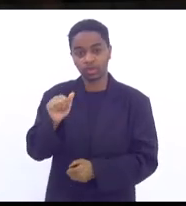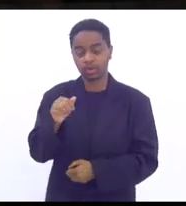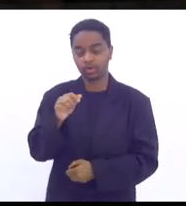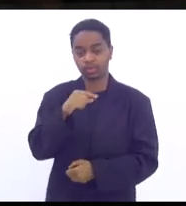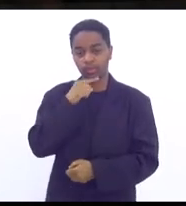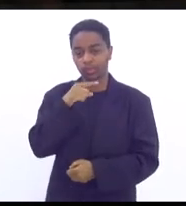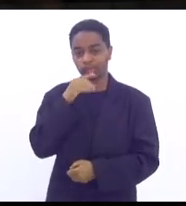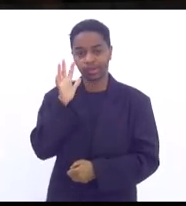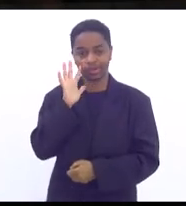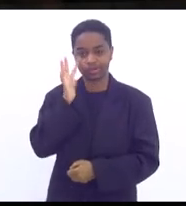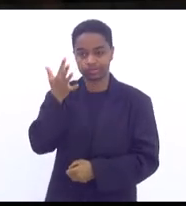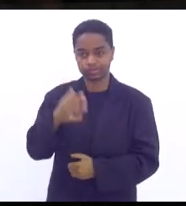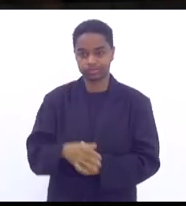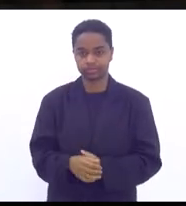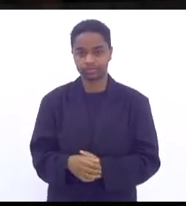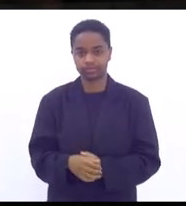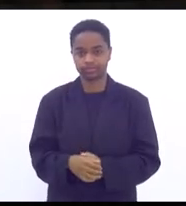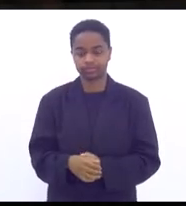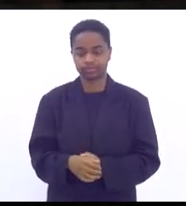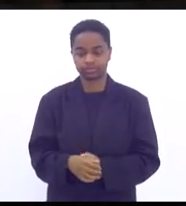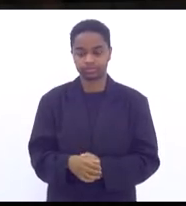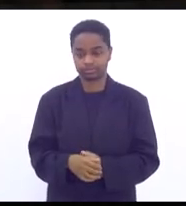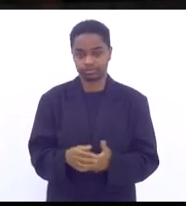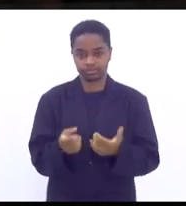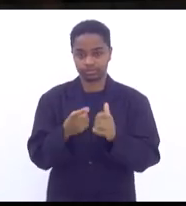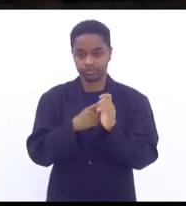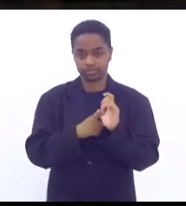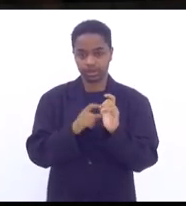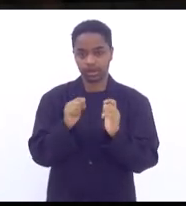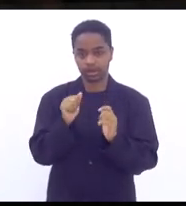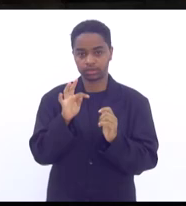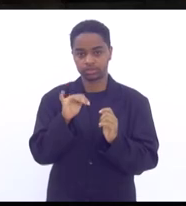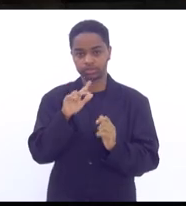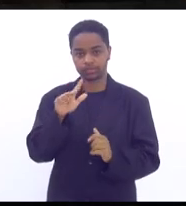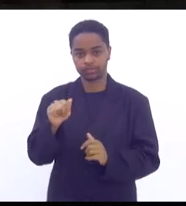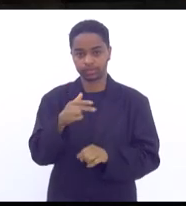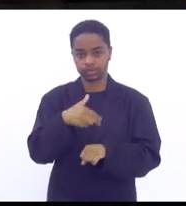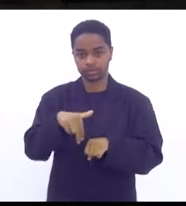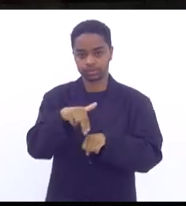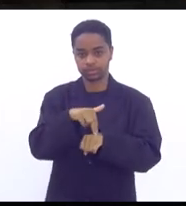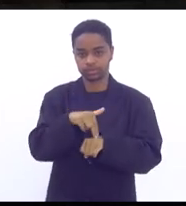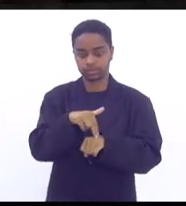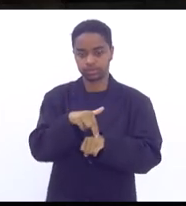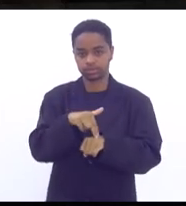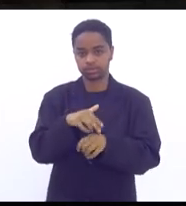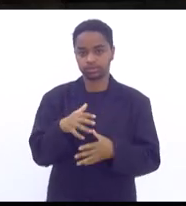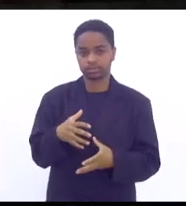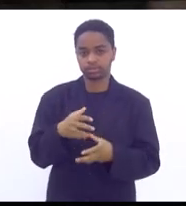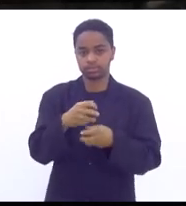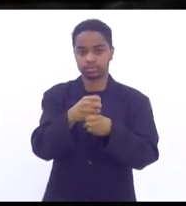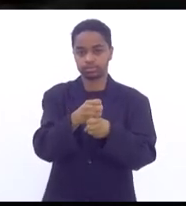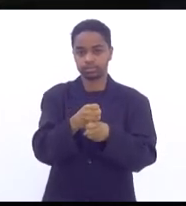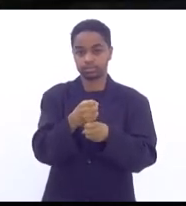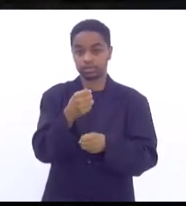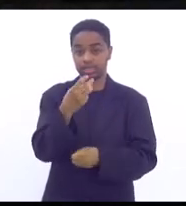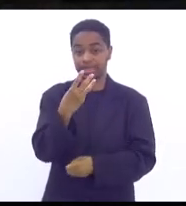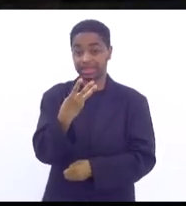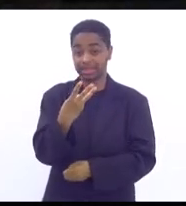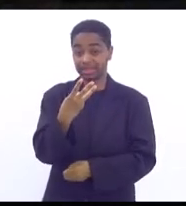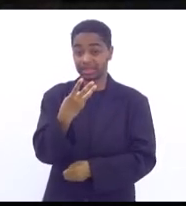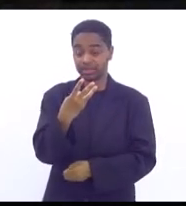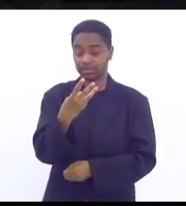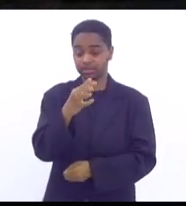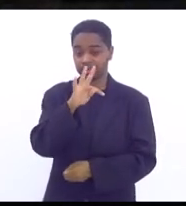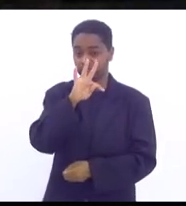resolvida. A dívida ativa da União monta em 3 trilhões